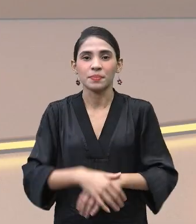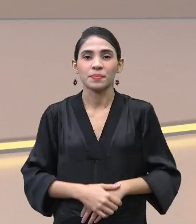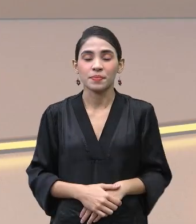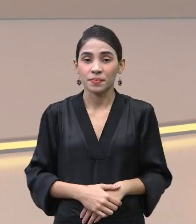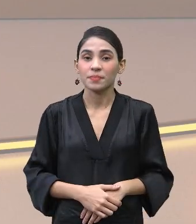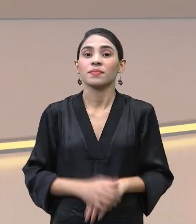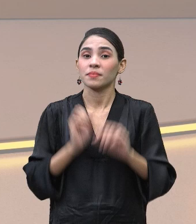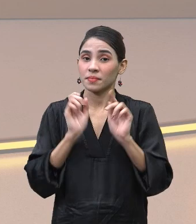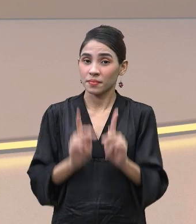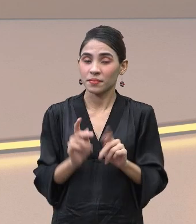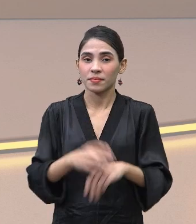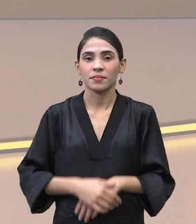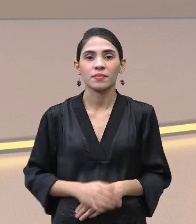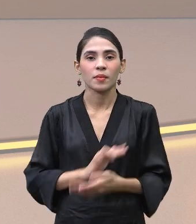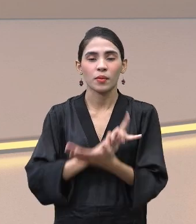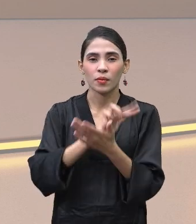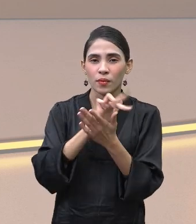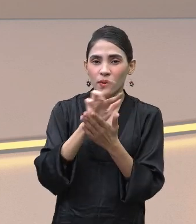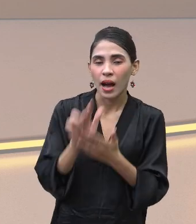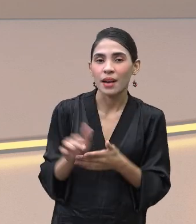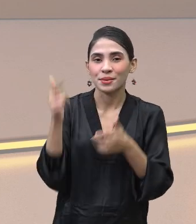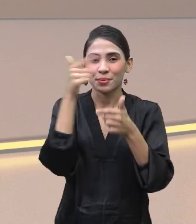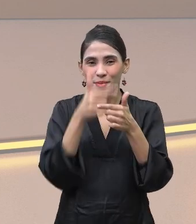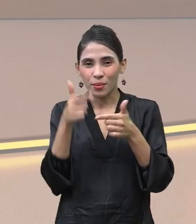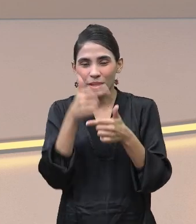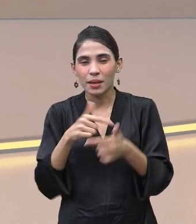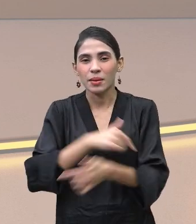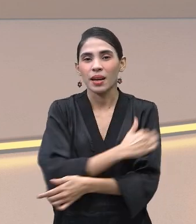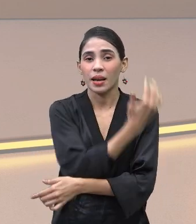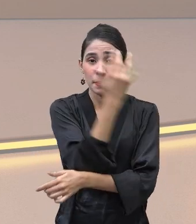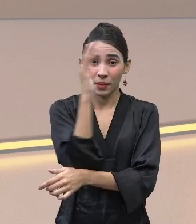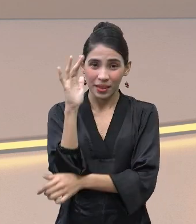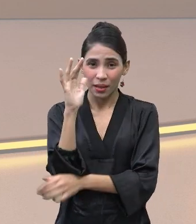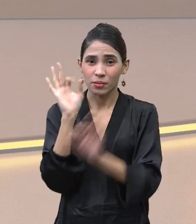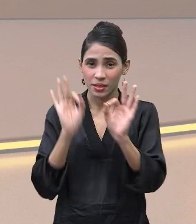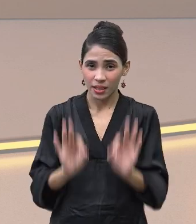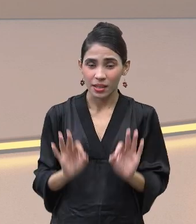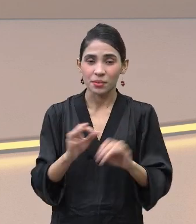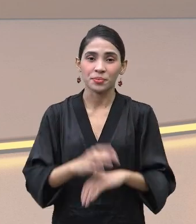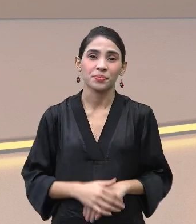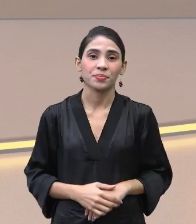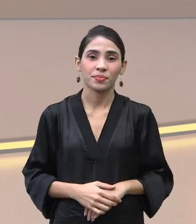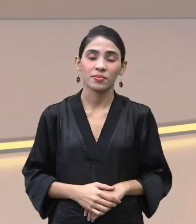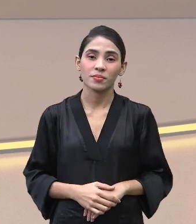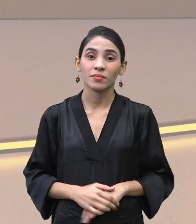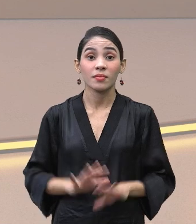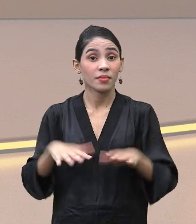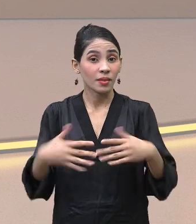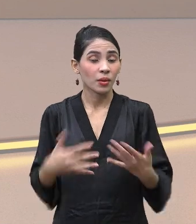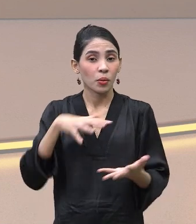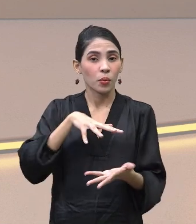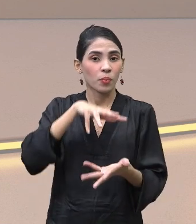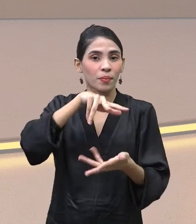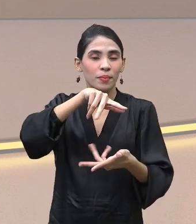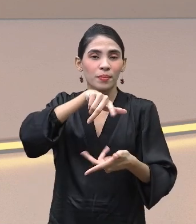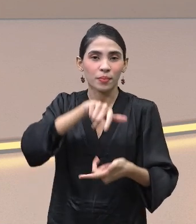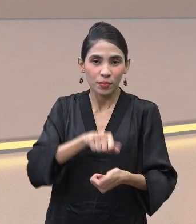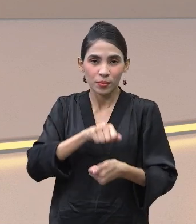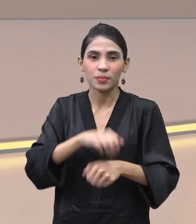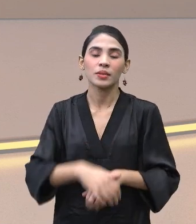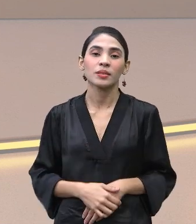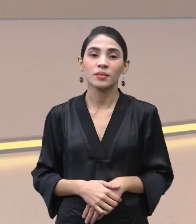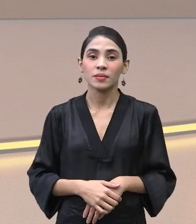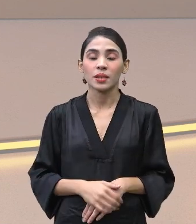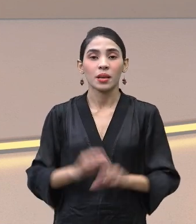Muito bem, então são inúmeros os impactos ambientais, certo? Então, no mundo todo,